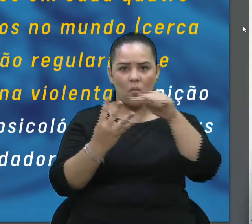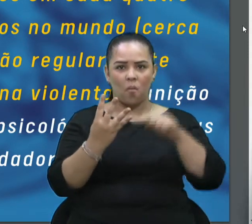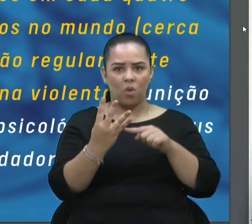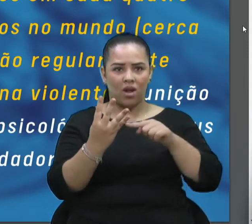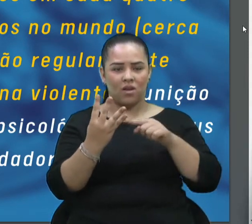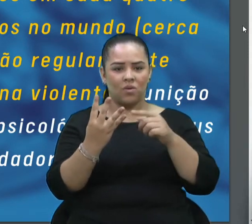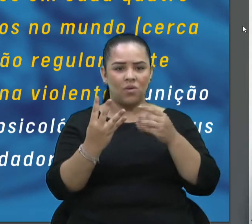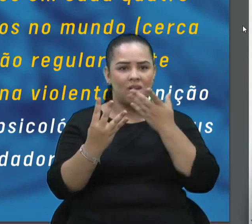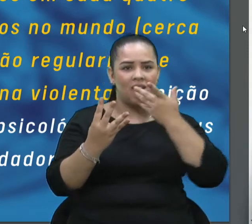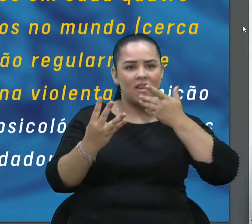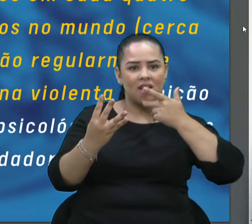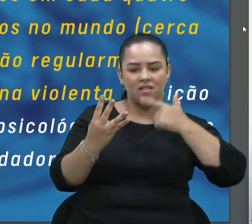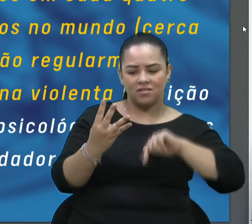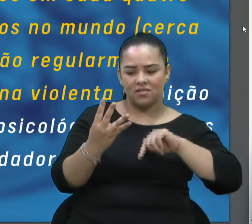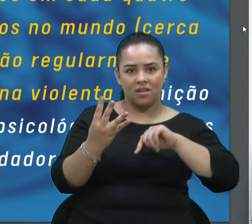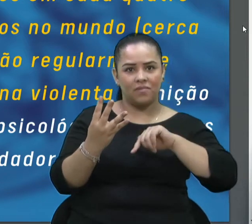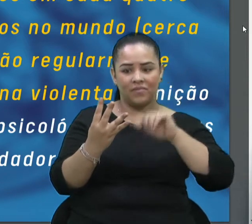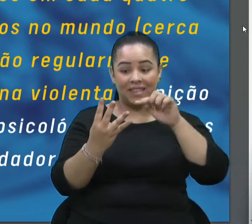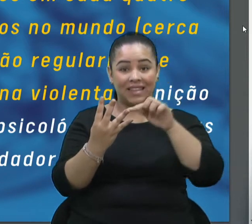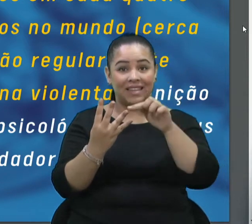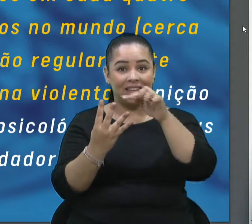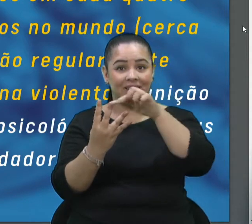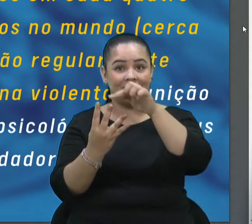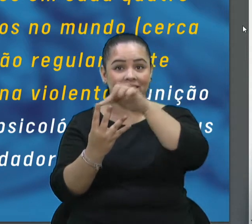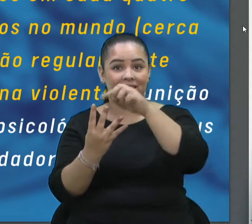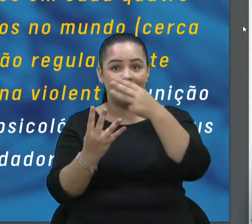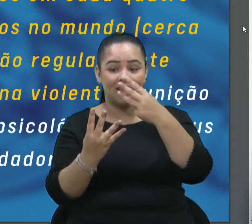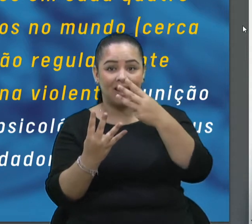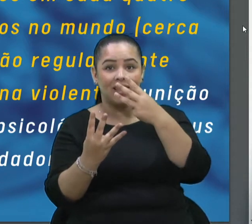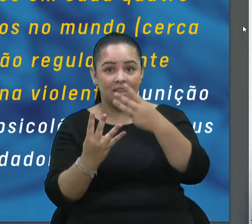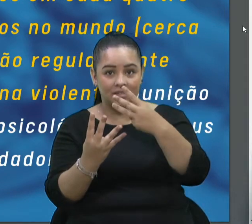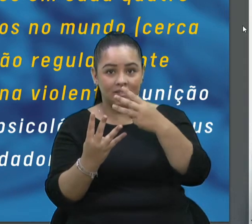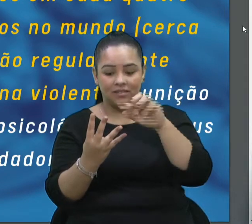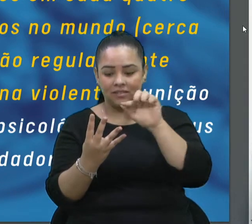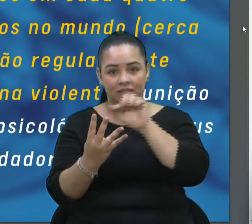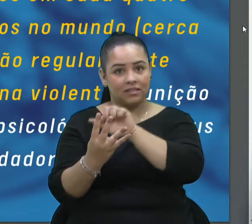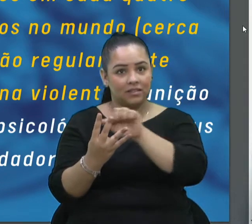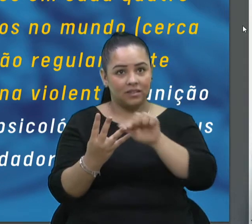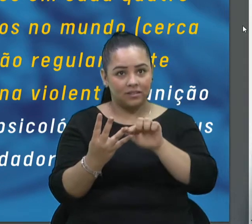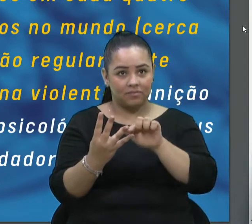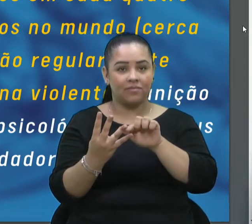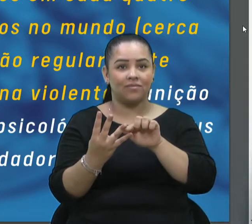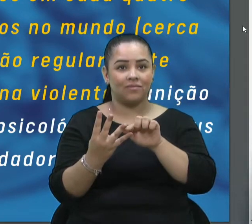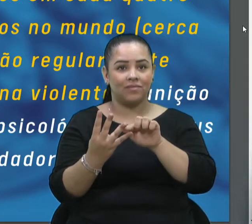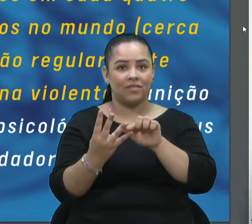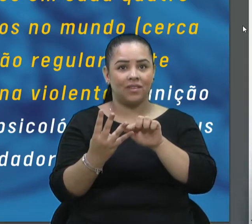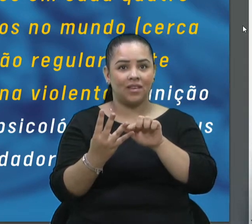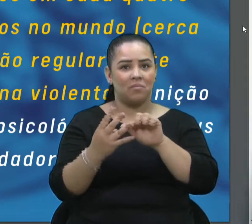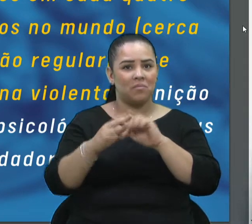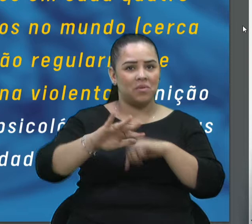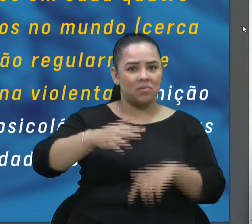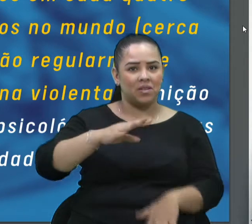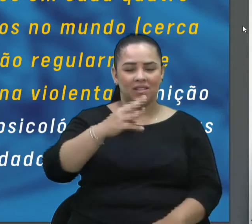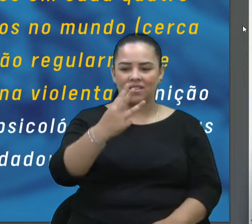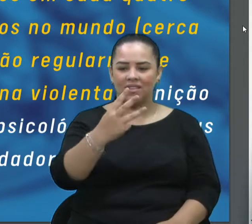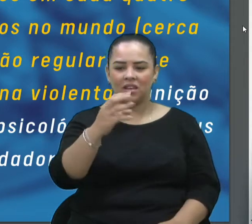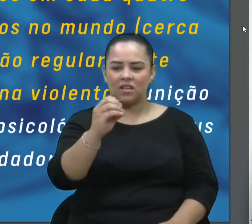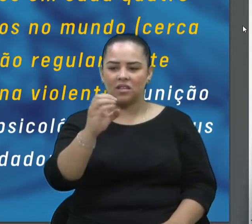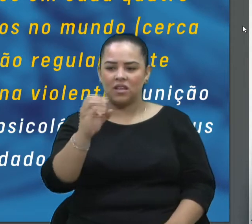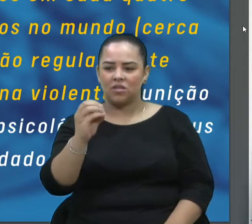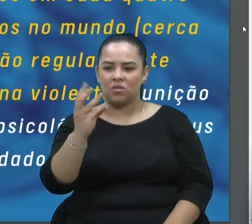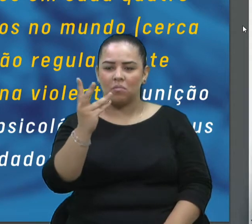4 anos no mundo, cerca, então, de 300 milhões, são